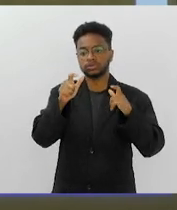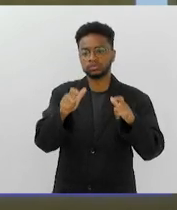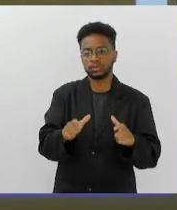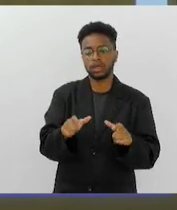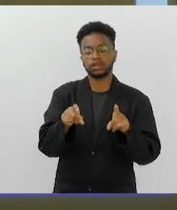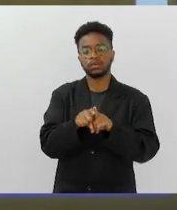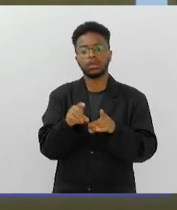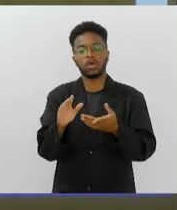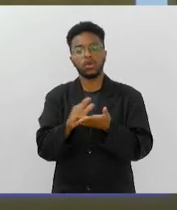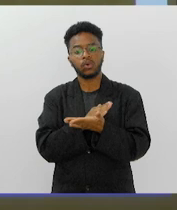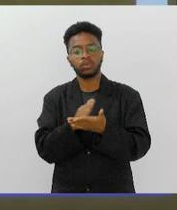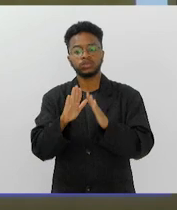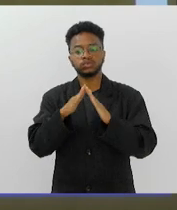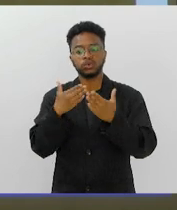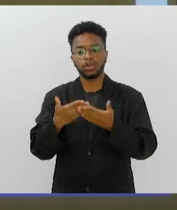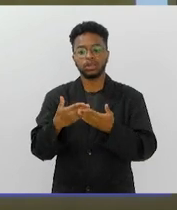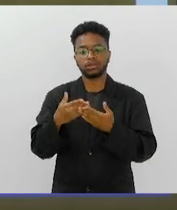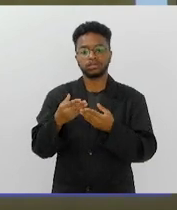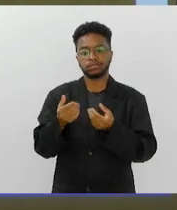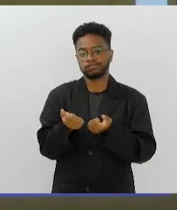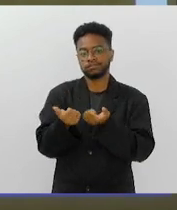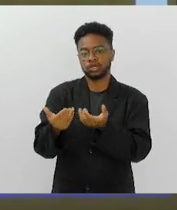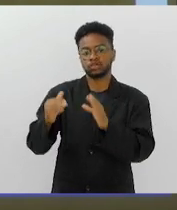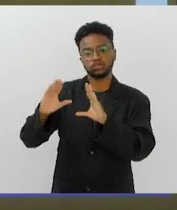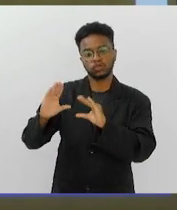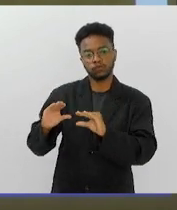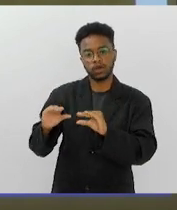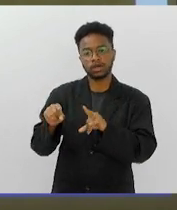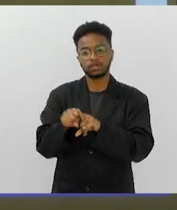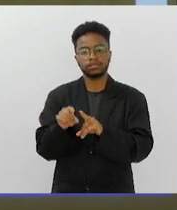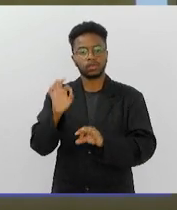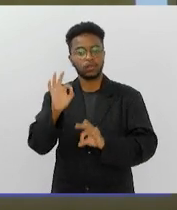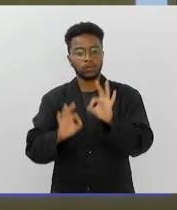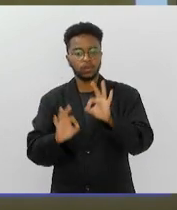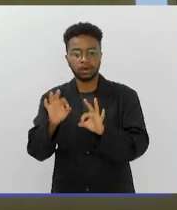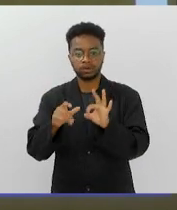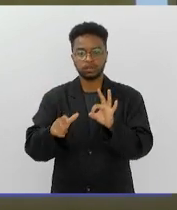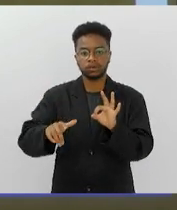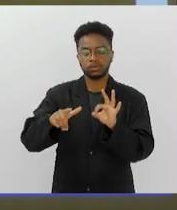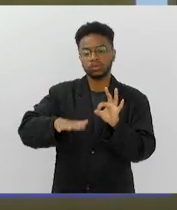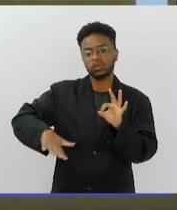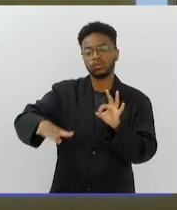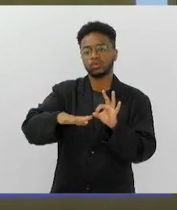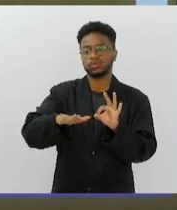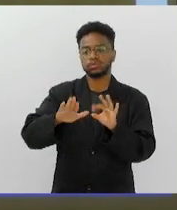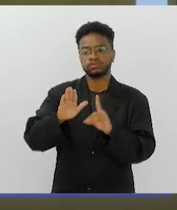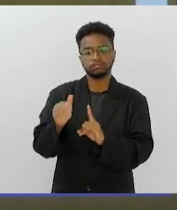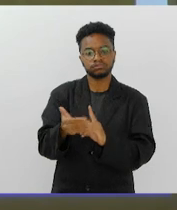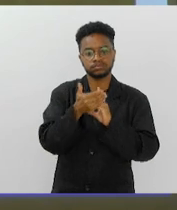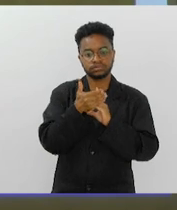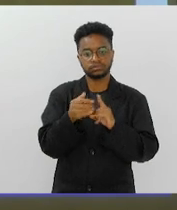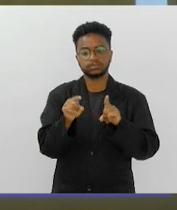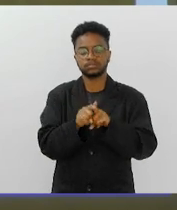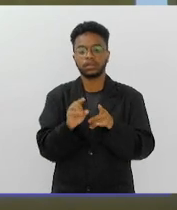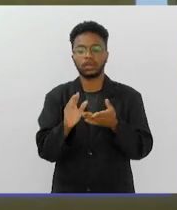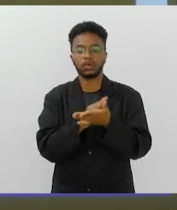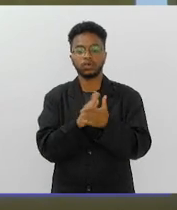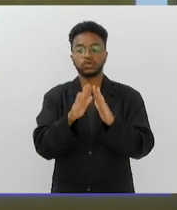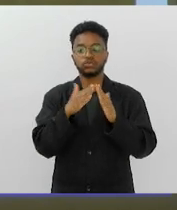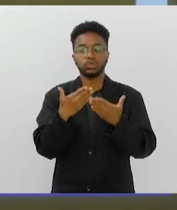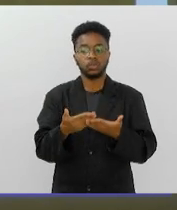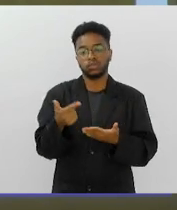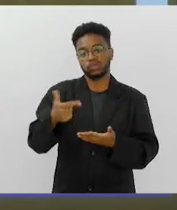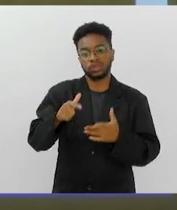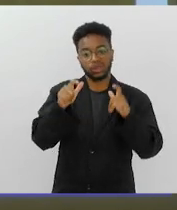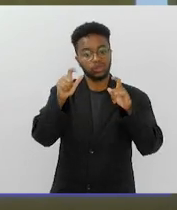que colocou um sofá, que organizou um ambiente de acolhimento. Tem escola que não tem